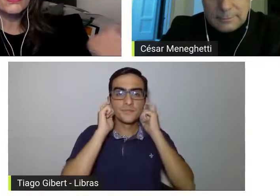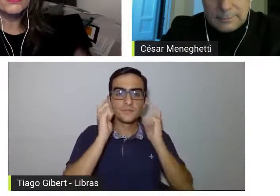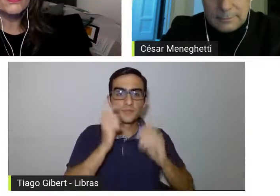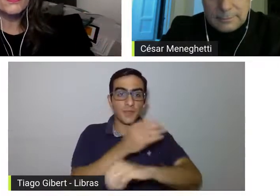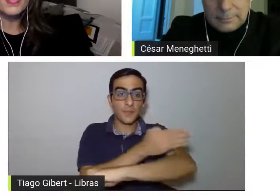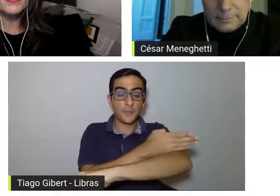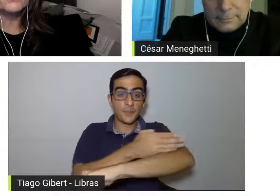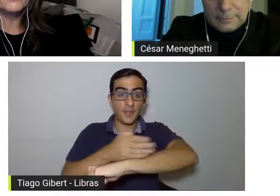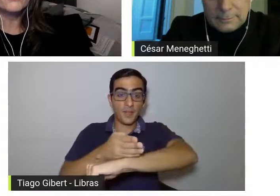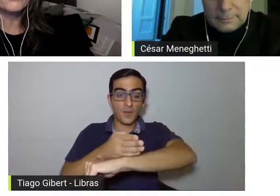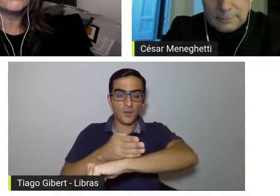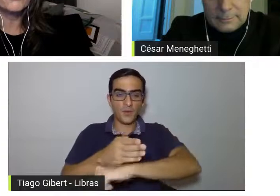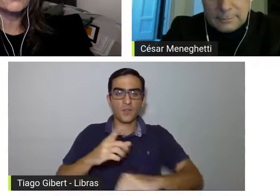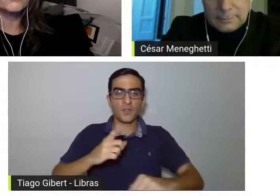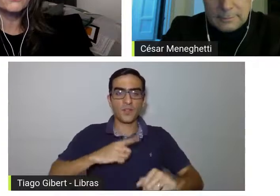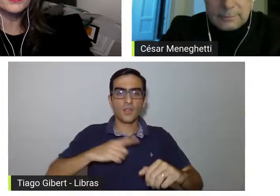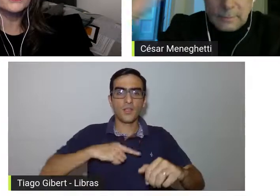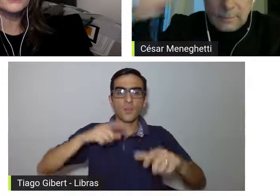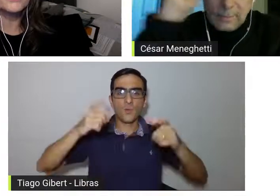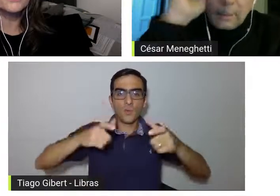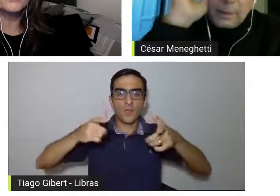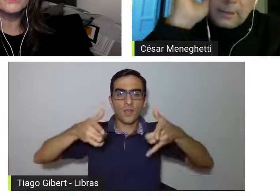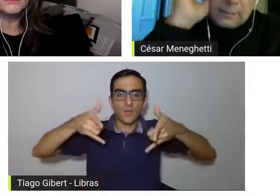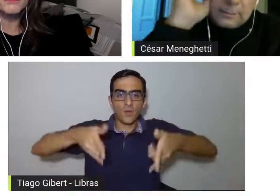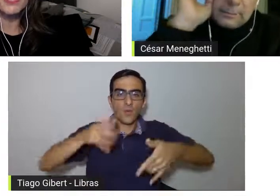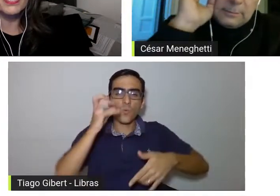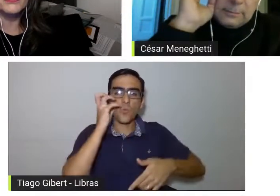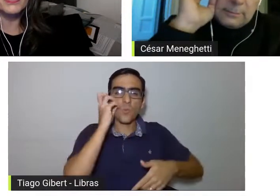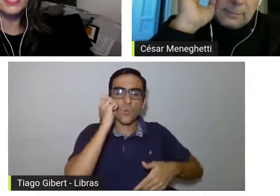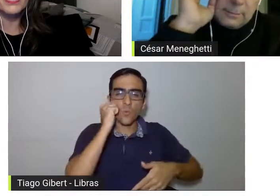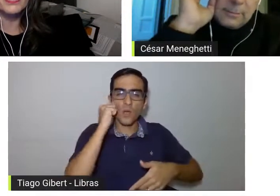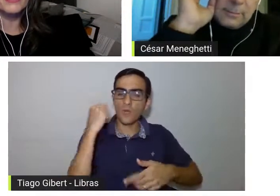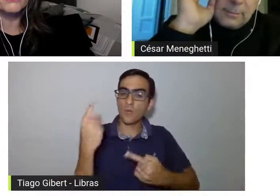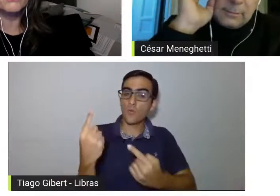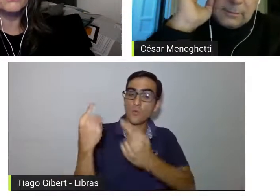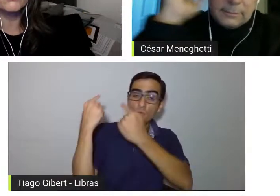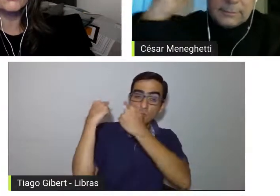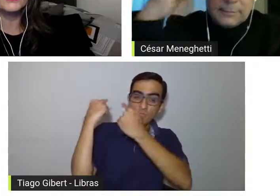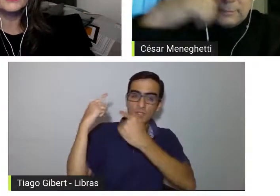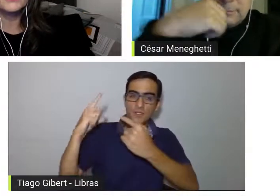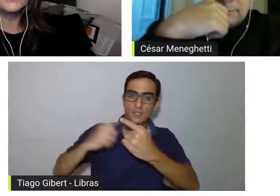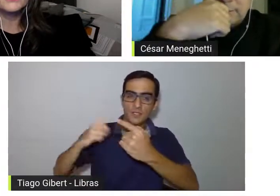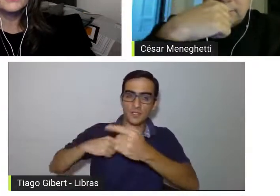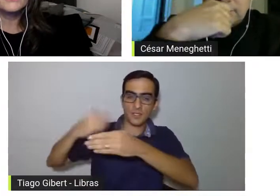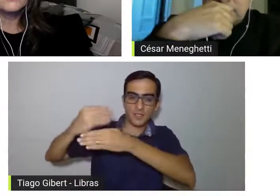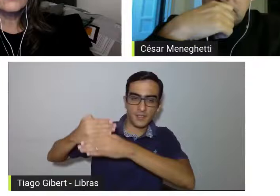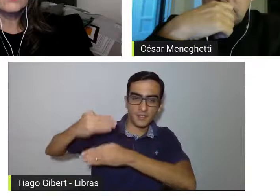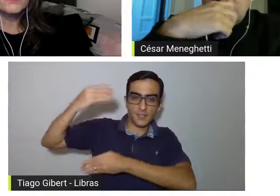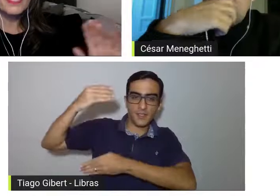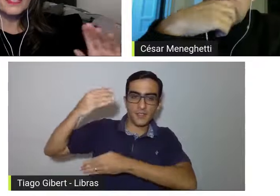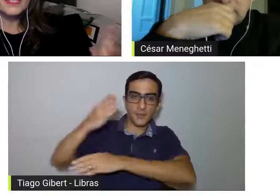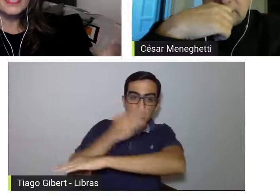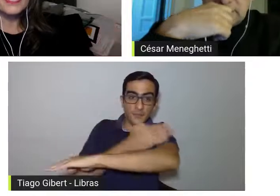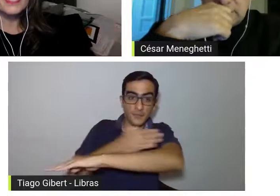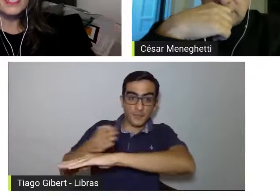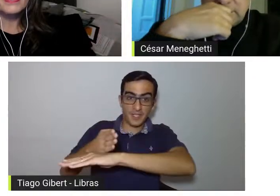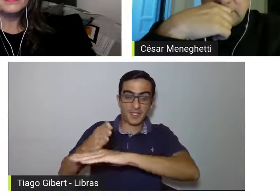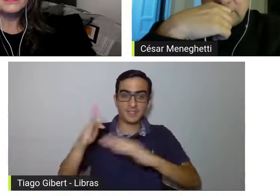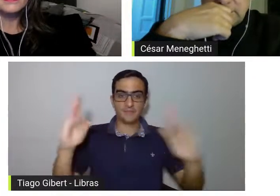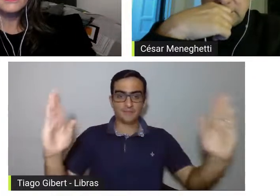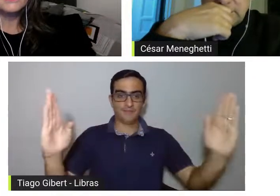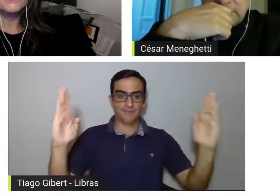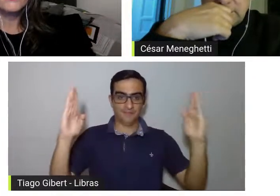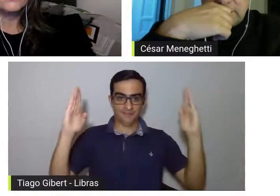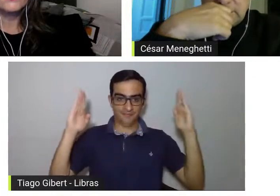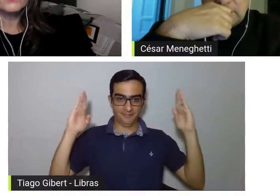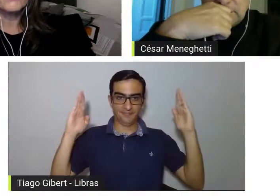eu estou num quarto que o fundo dele tem uma parede branca lá no fundo, e as paredes